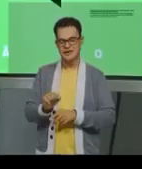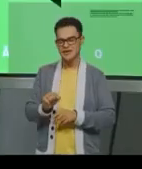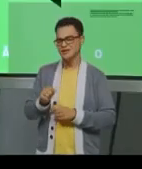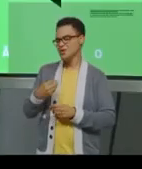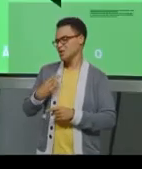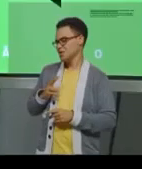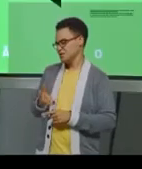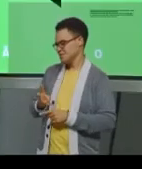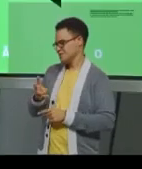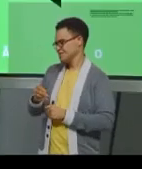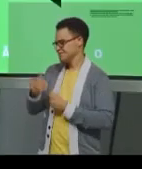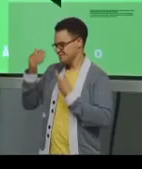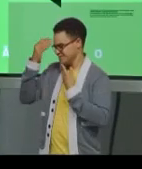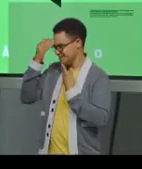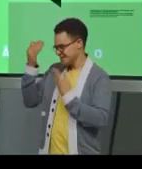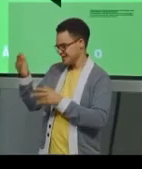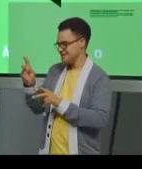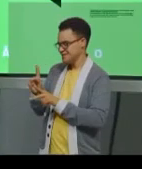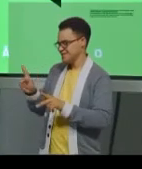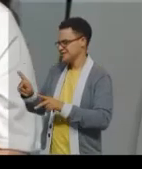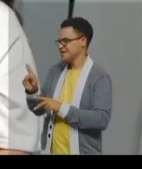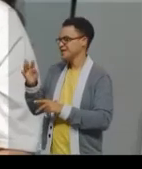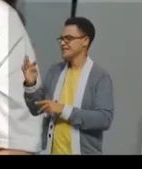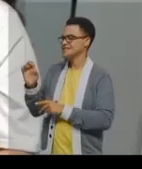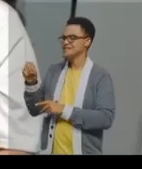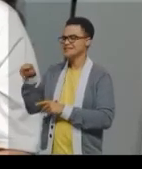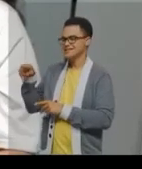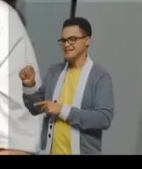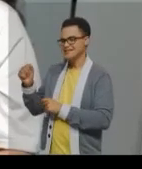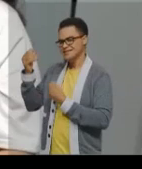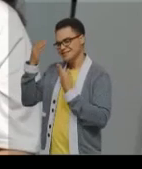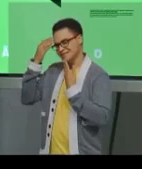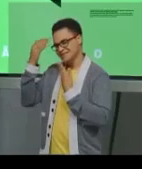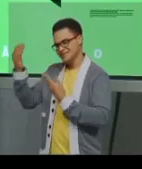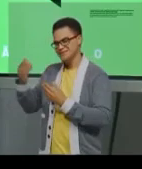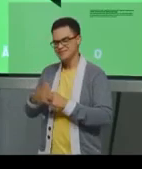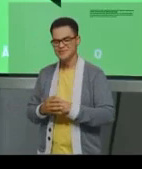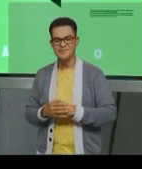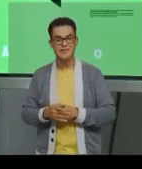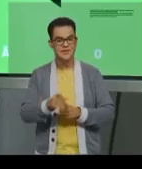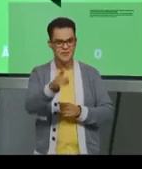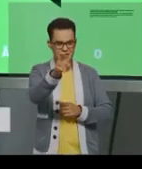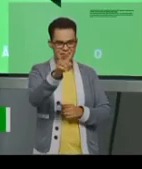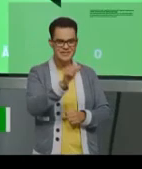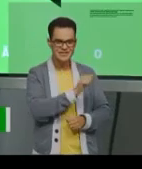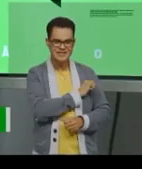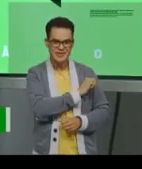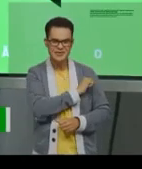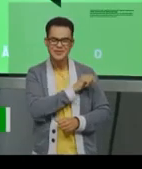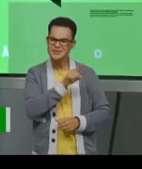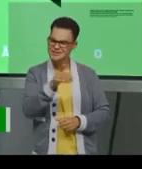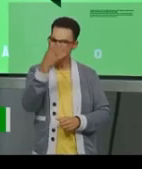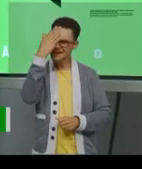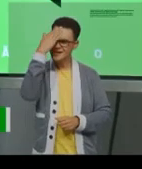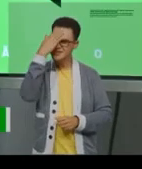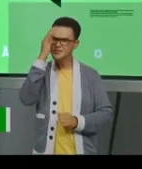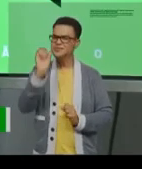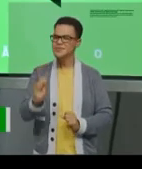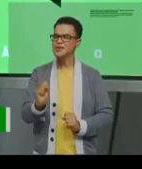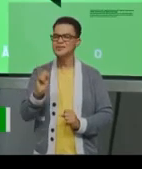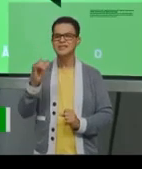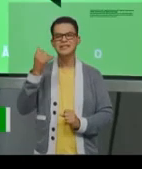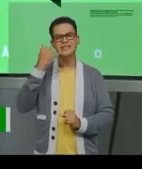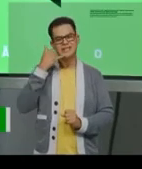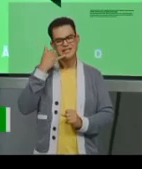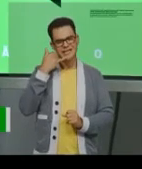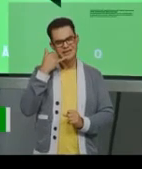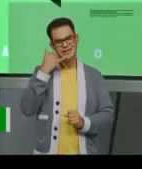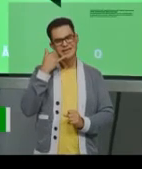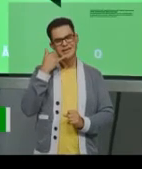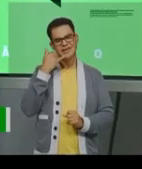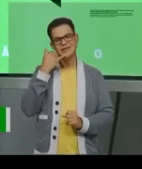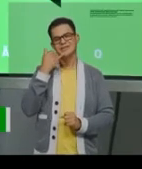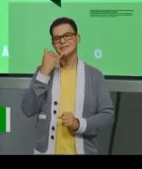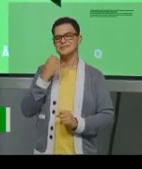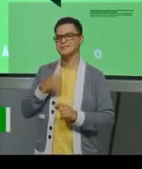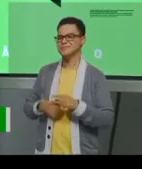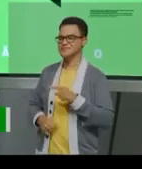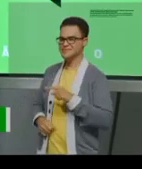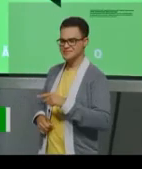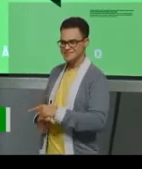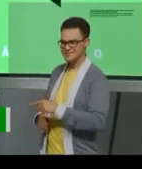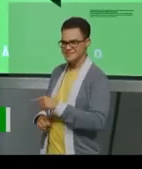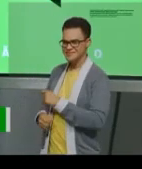Eu agradeço a presença da professora Tassiana e você, estudante, já sabe, é só ligar no telefone fixo